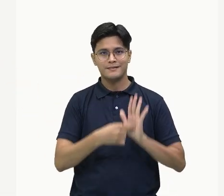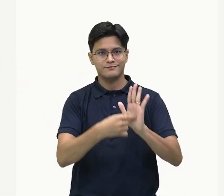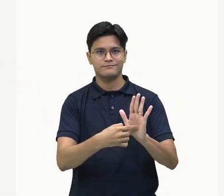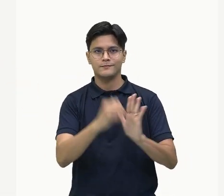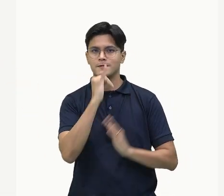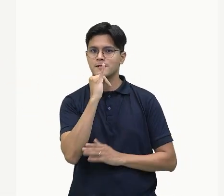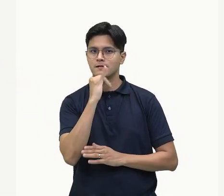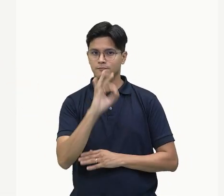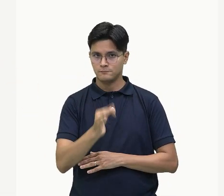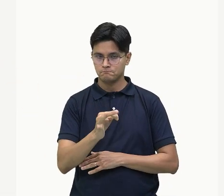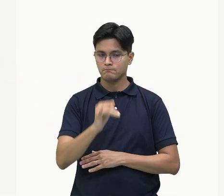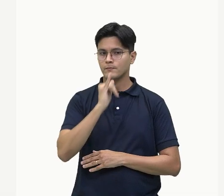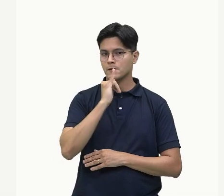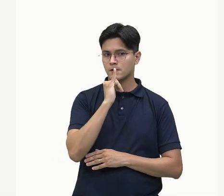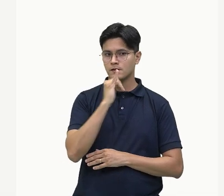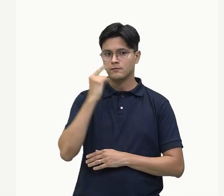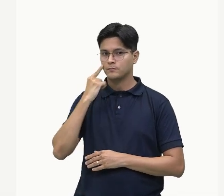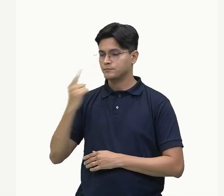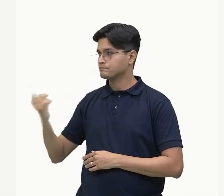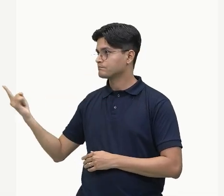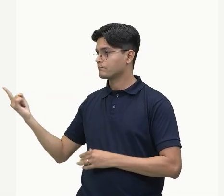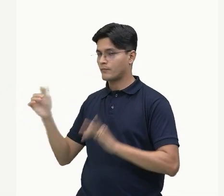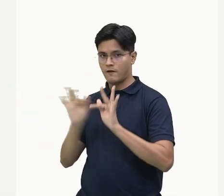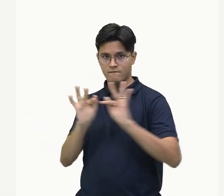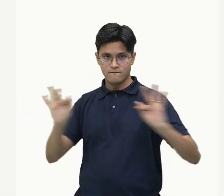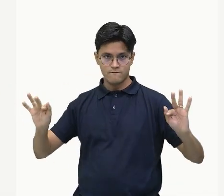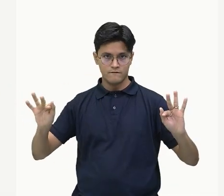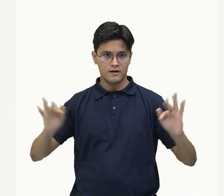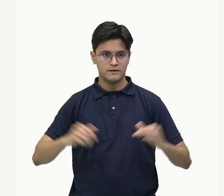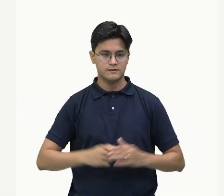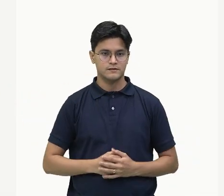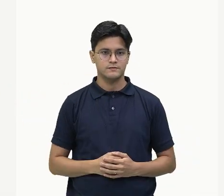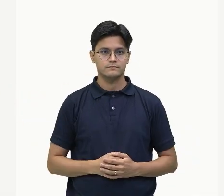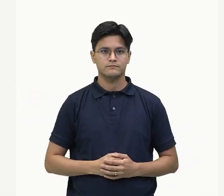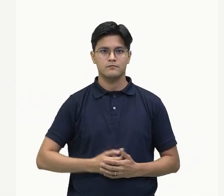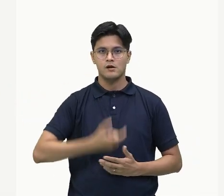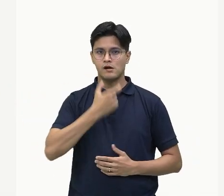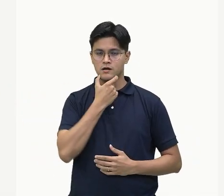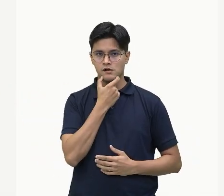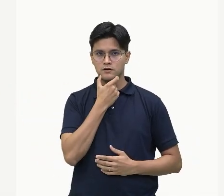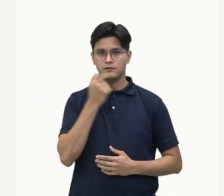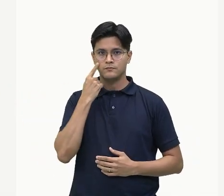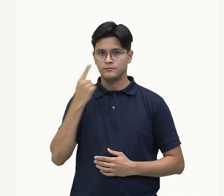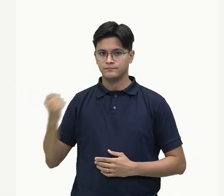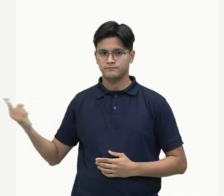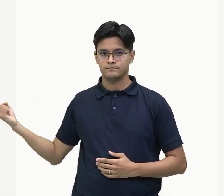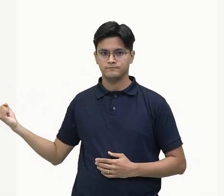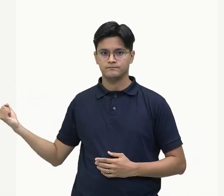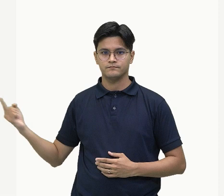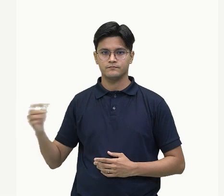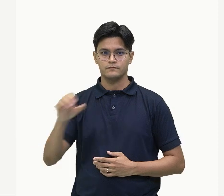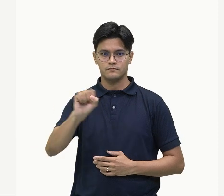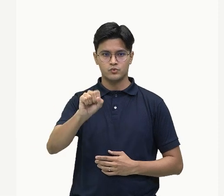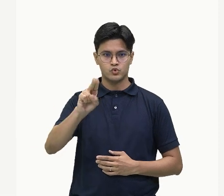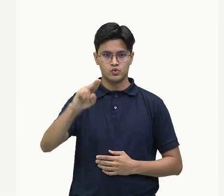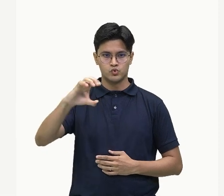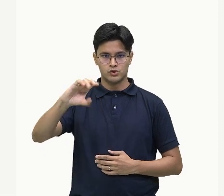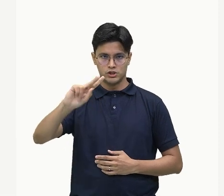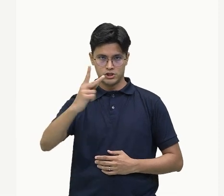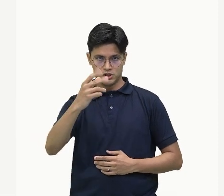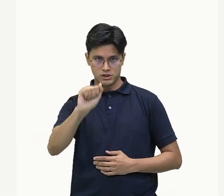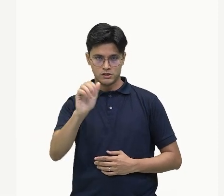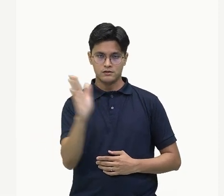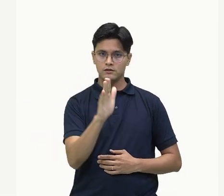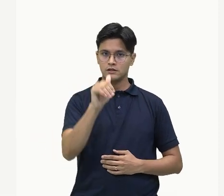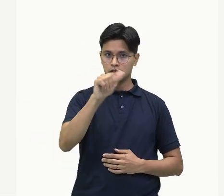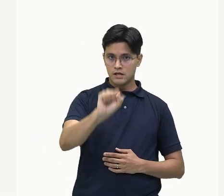aqui. I like fruits such as, né, por exemplo, apples and bananas. Então,